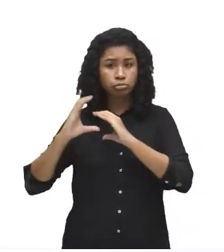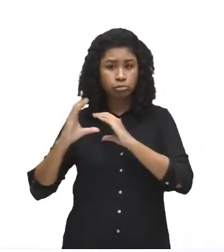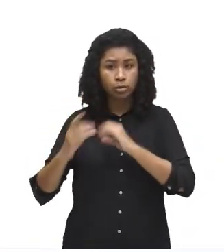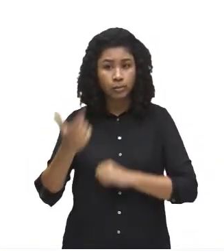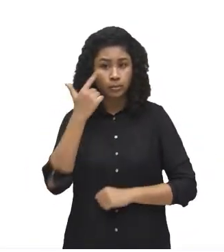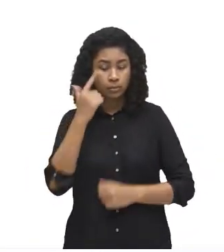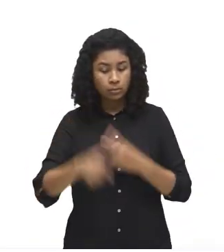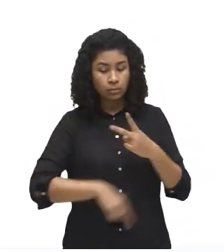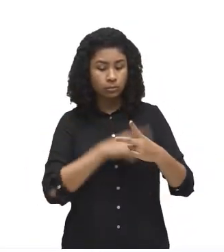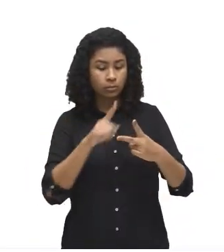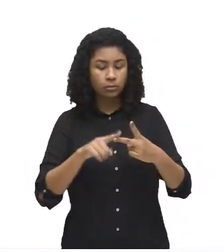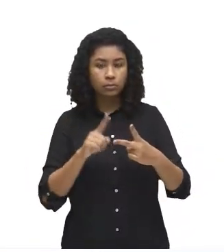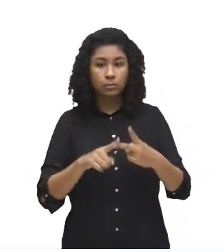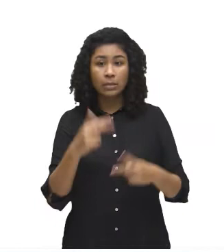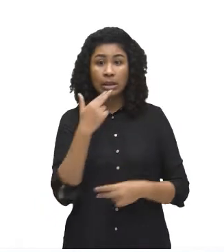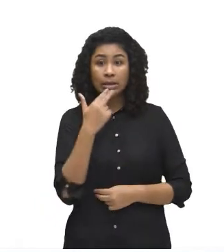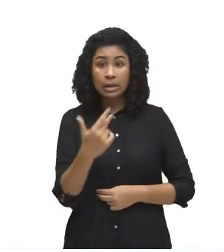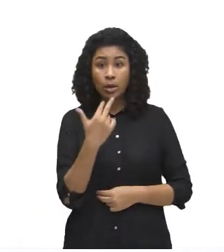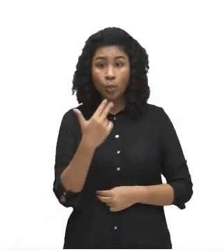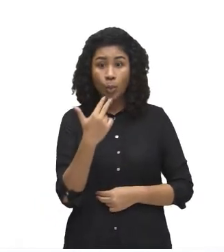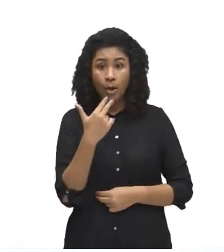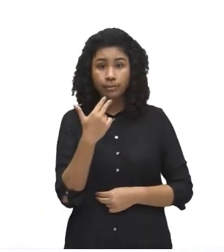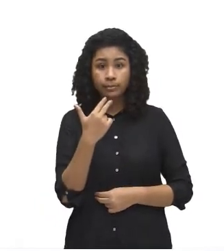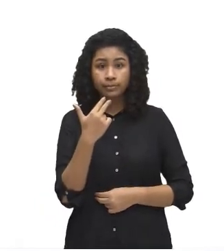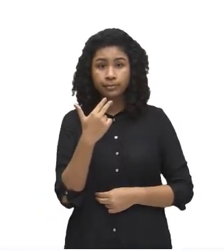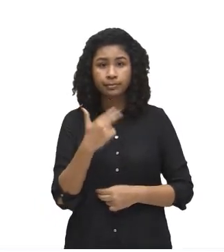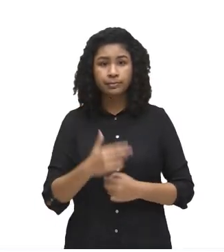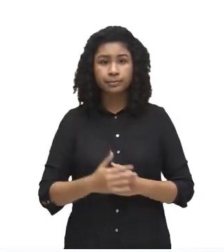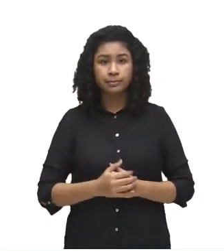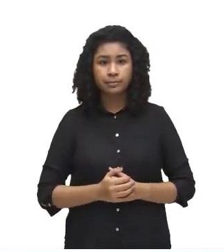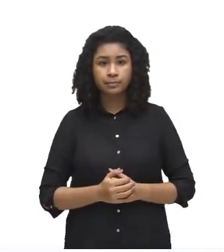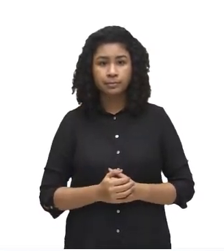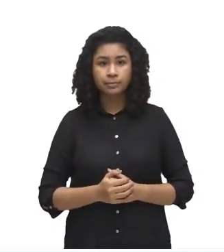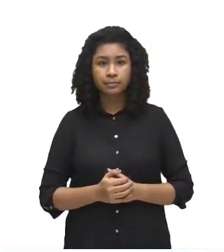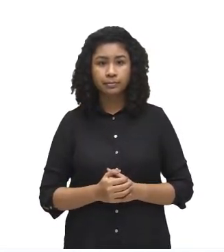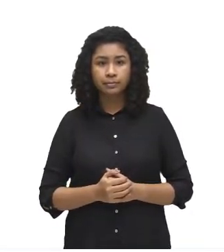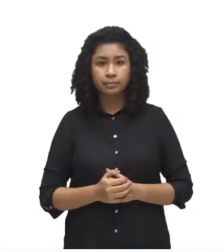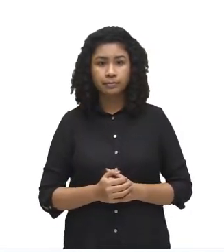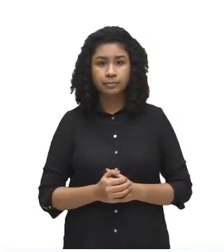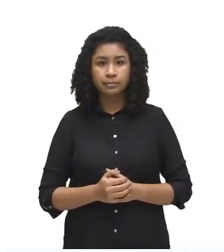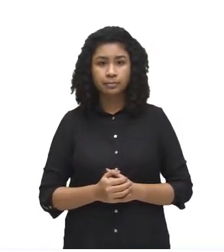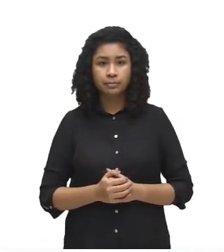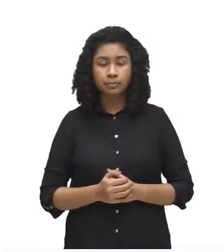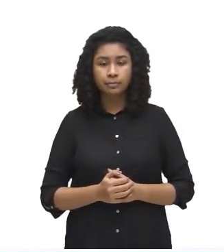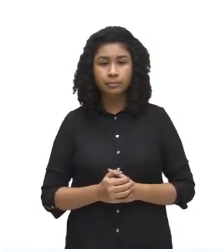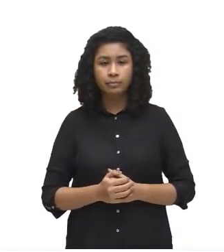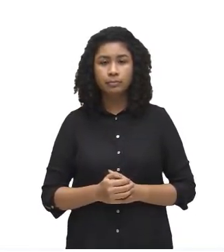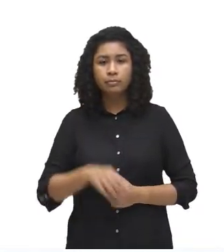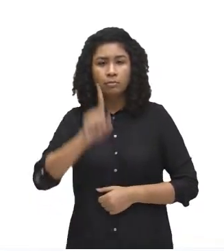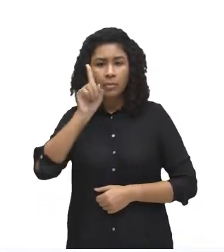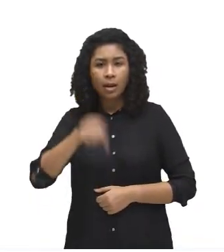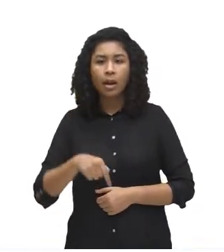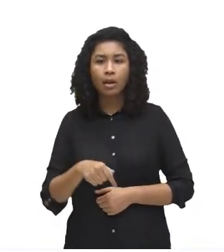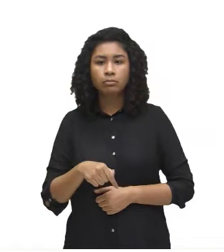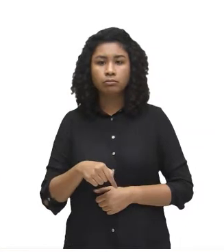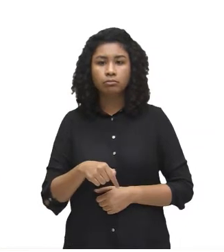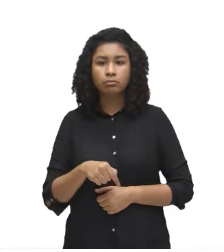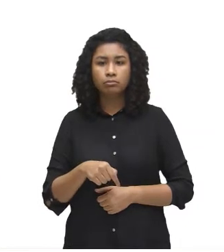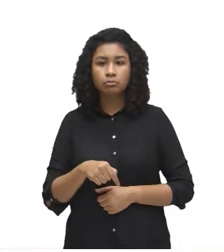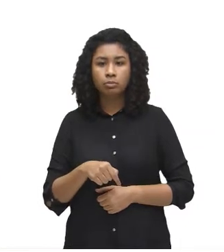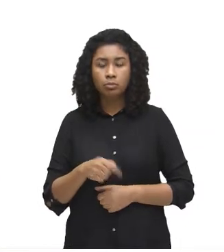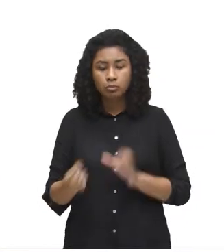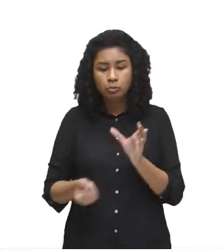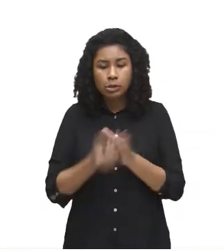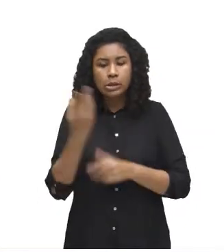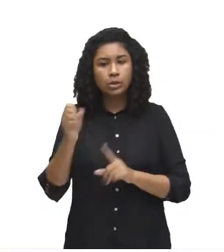social. A linguagem, eu já vou entendendo, particularizando, individualizando e também, ao mesmo tempo, sou um ato